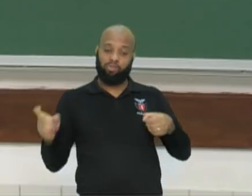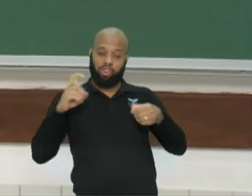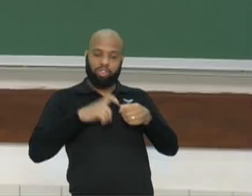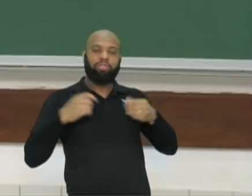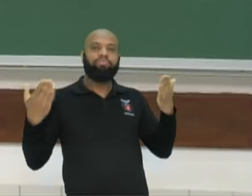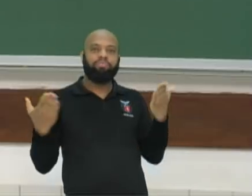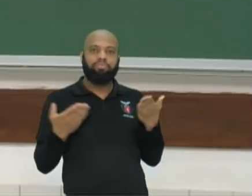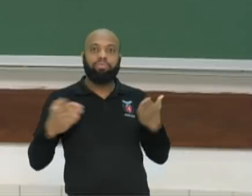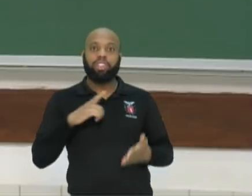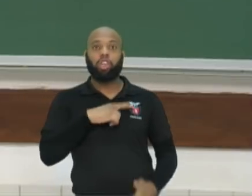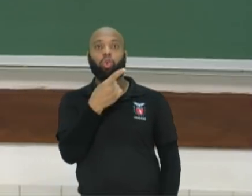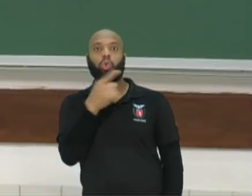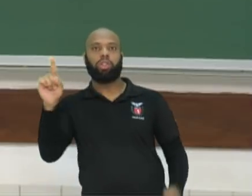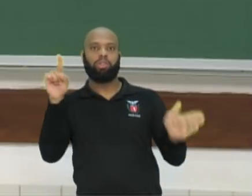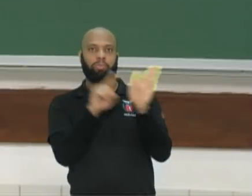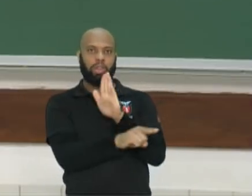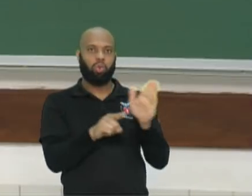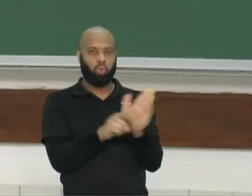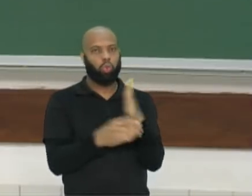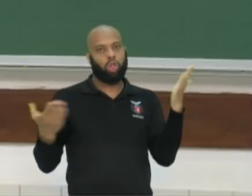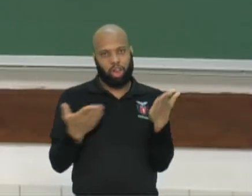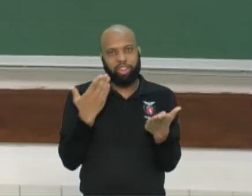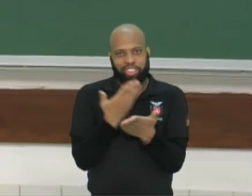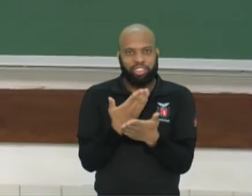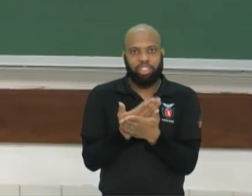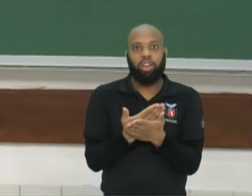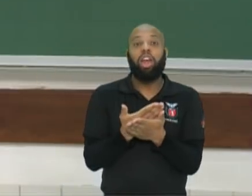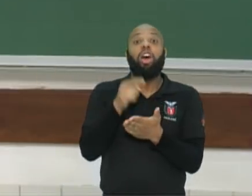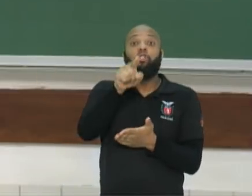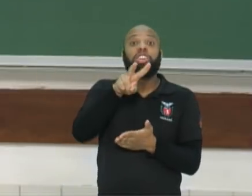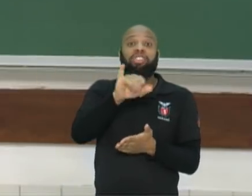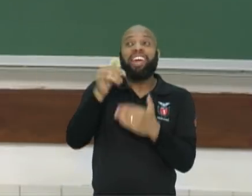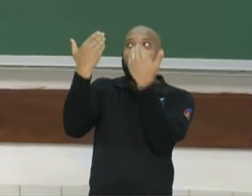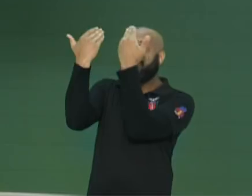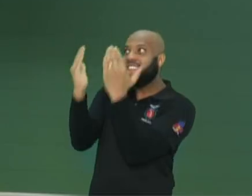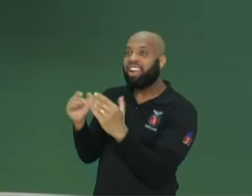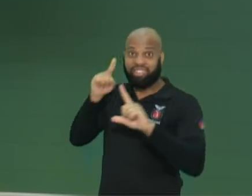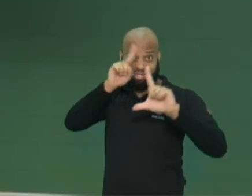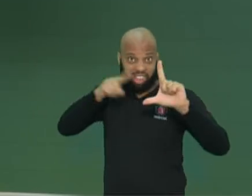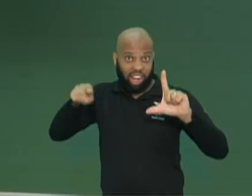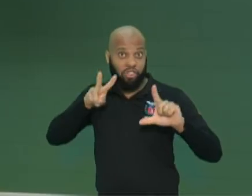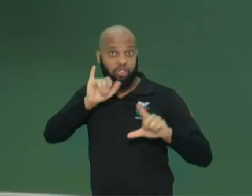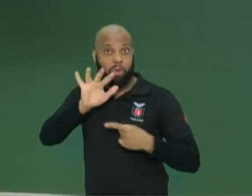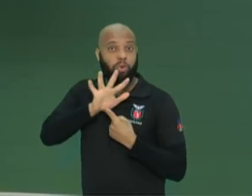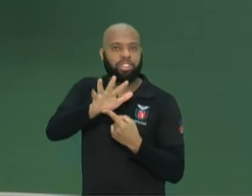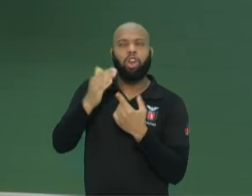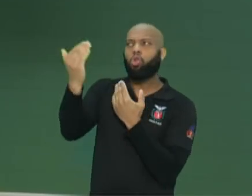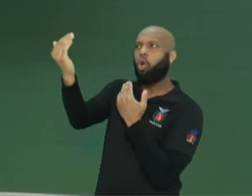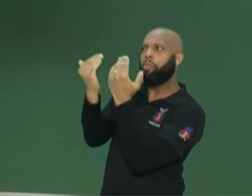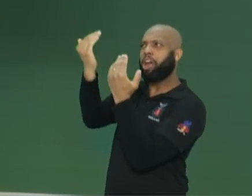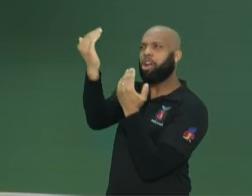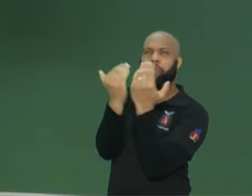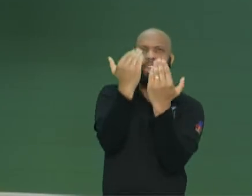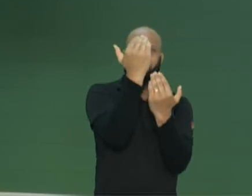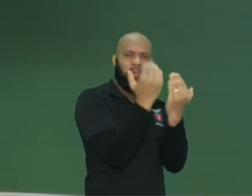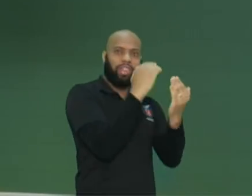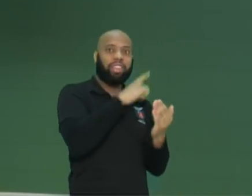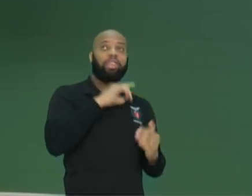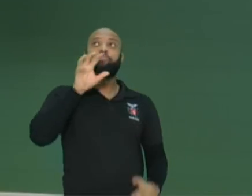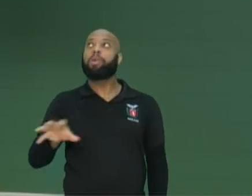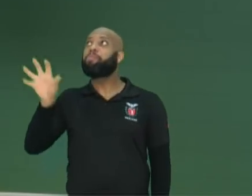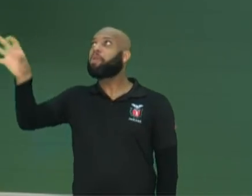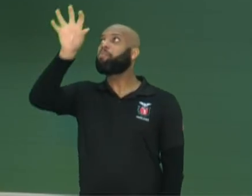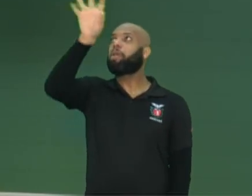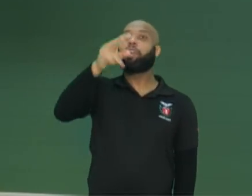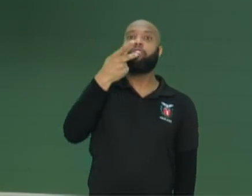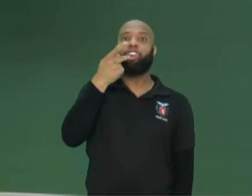Voltamos então ali com o último exercício da nossa aula. Analisando o gráfico ali, estabelecemos comparações entre as regiões